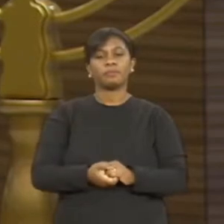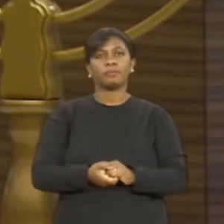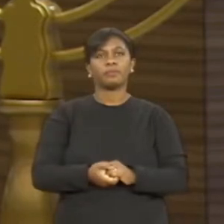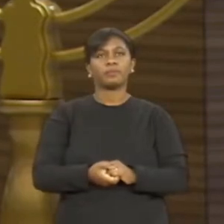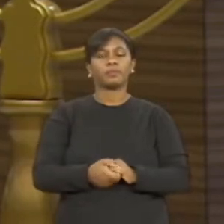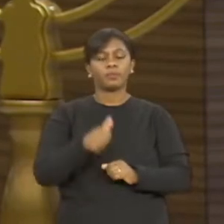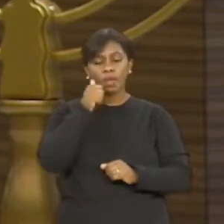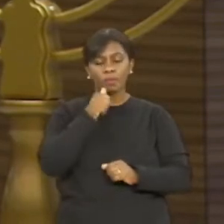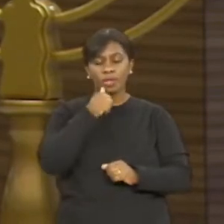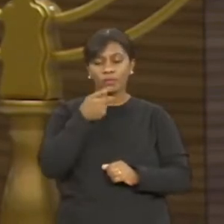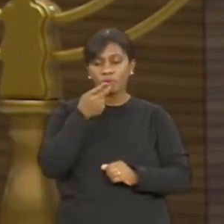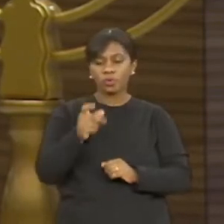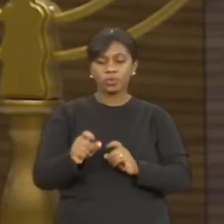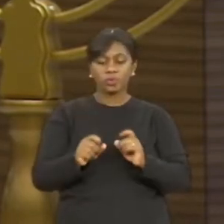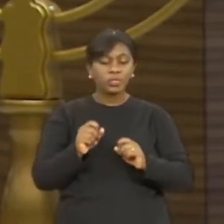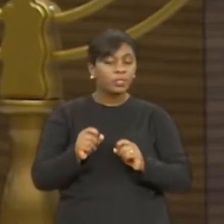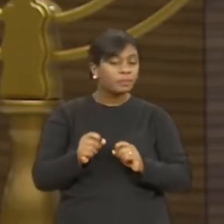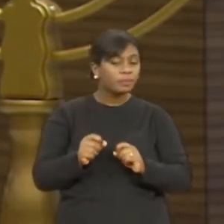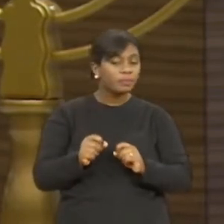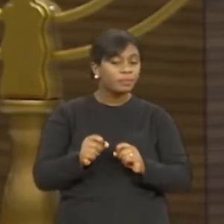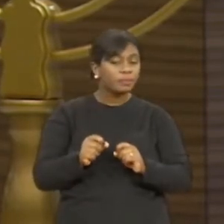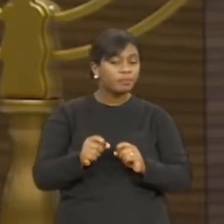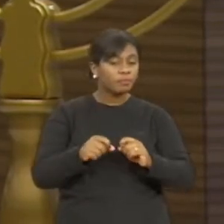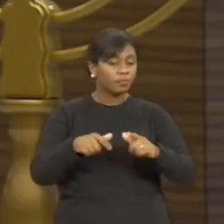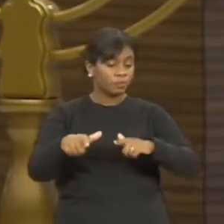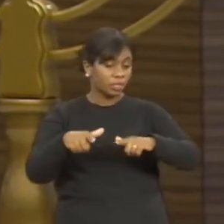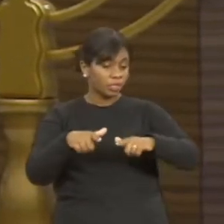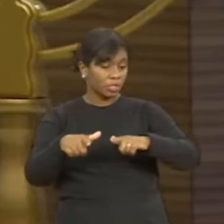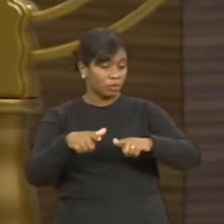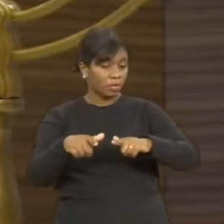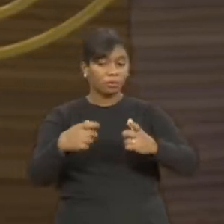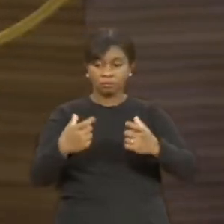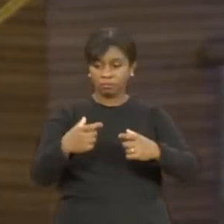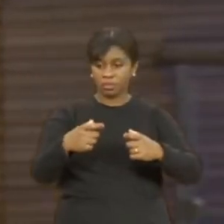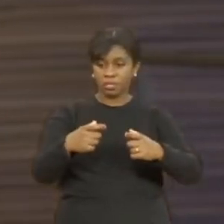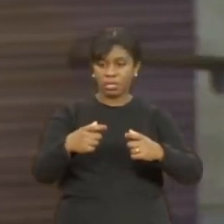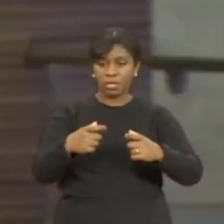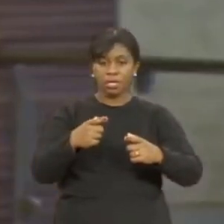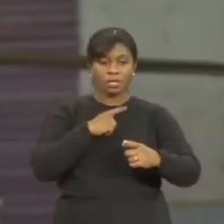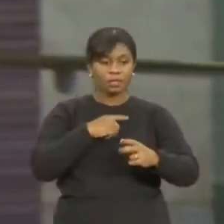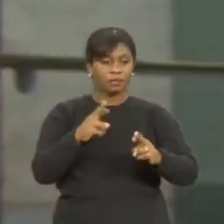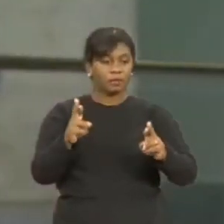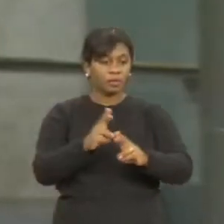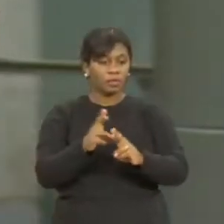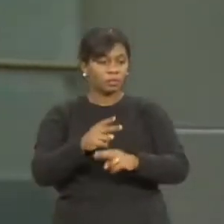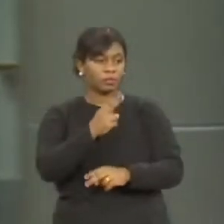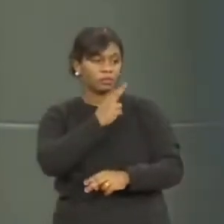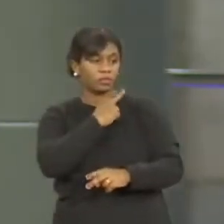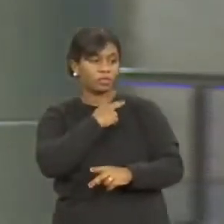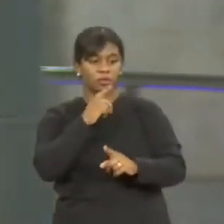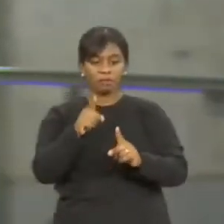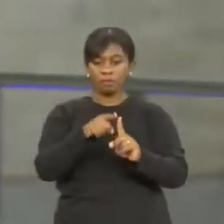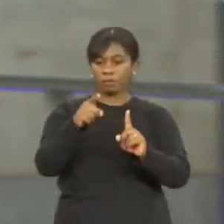mulher que disse que foi trabalhar em um lugar, teve um relacionamento com o patrão,